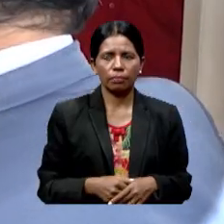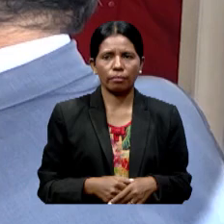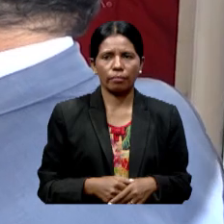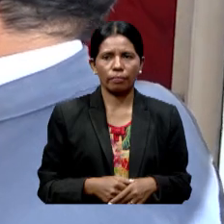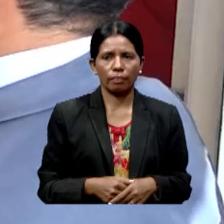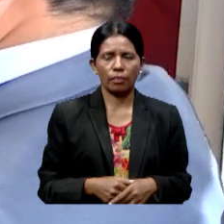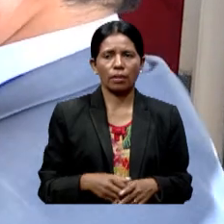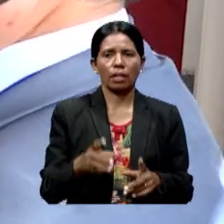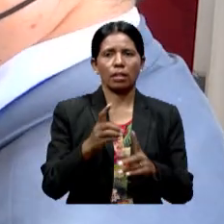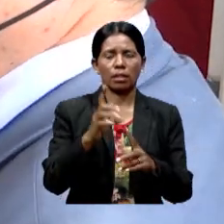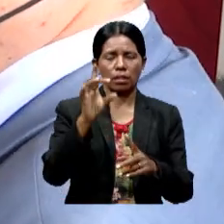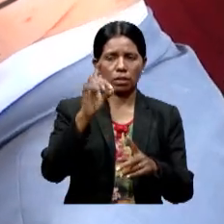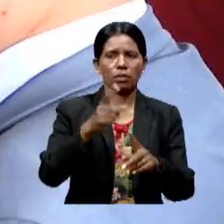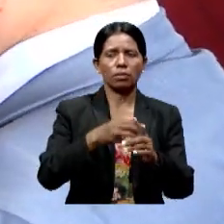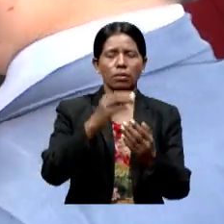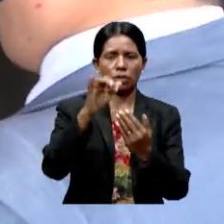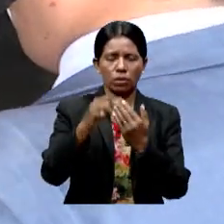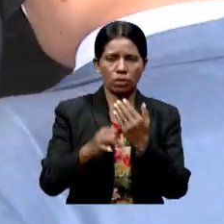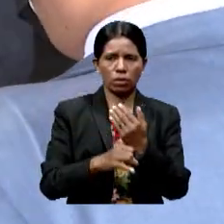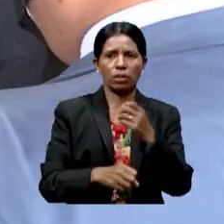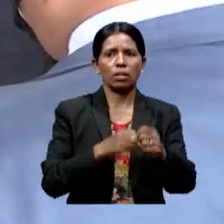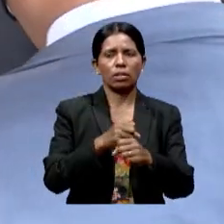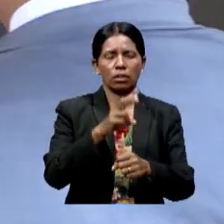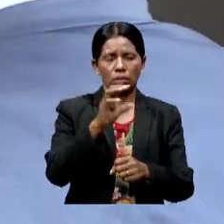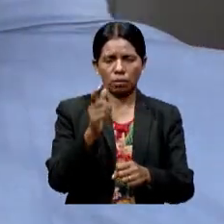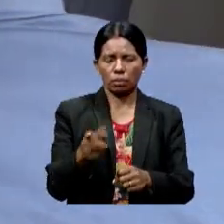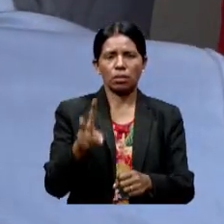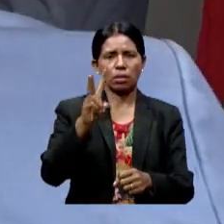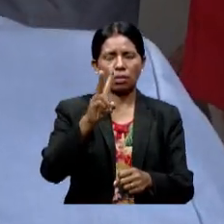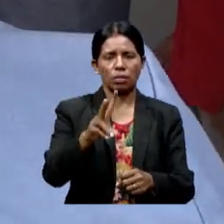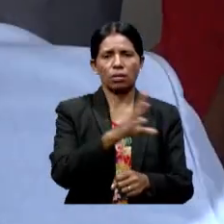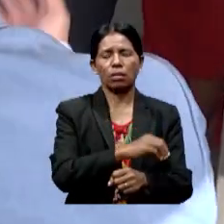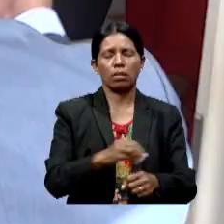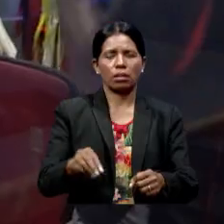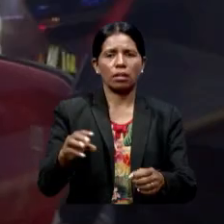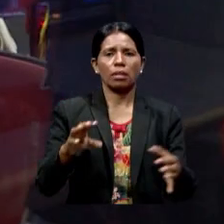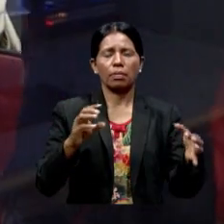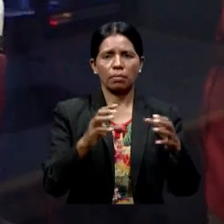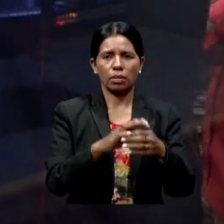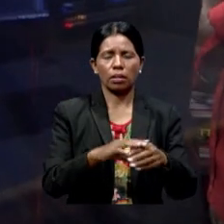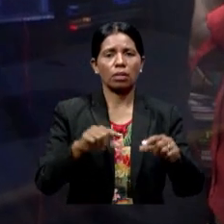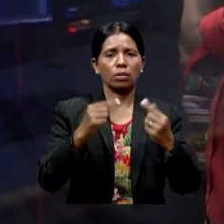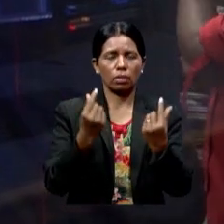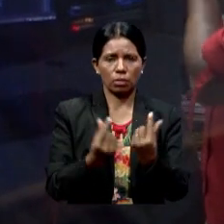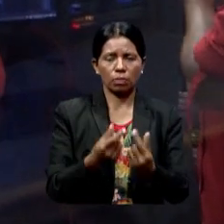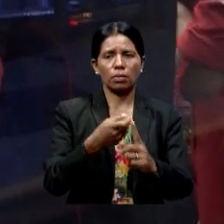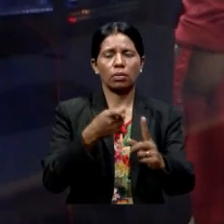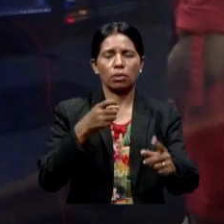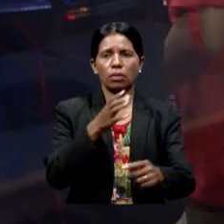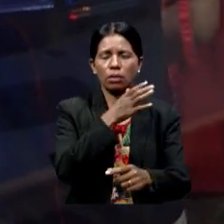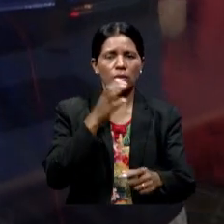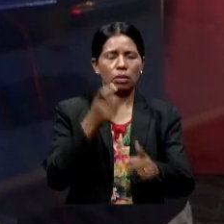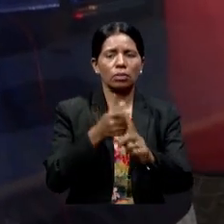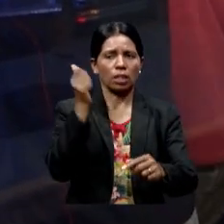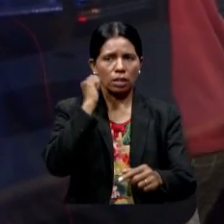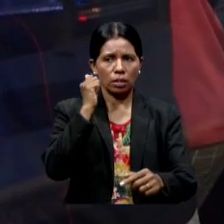E a Loron Rito, Fulan Zulio, Tina Rion Rua, Ruanulo Recin Rua, Delegação Missão Exploratória para Comunidade Sociocultura Rússia